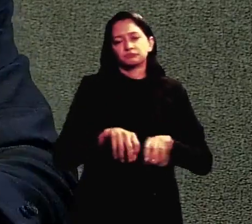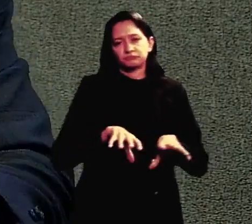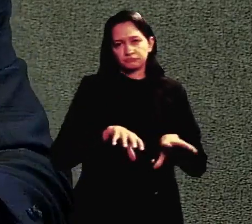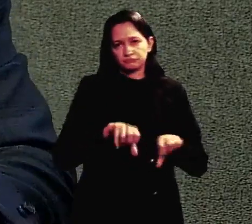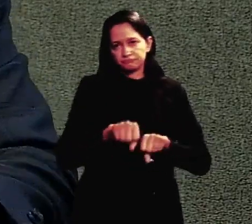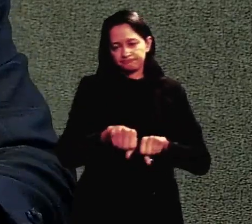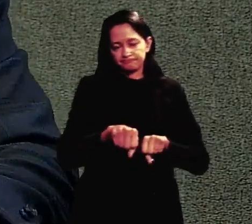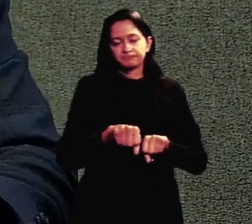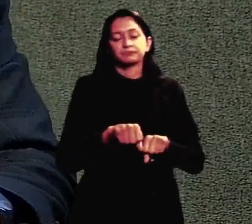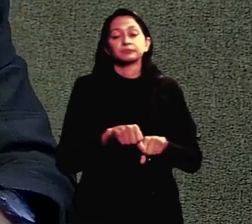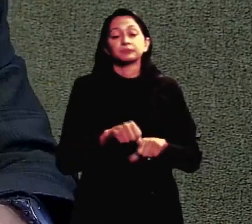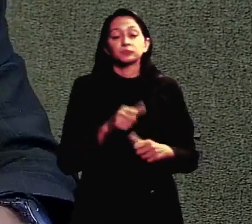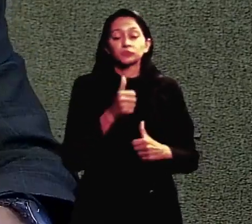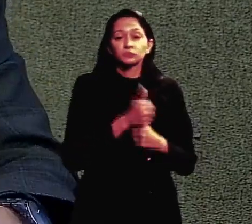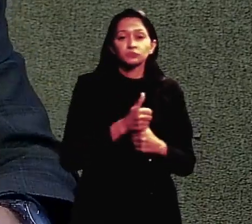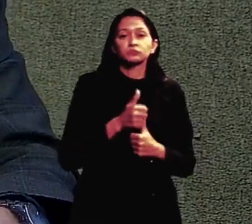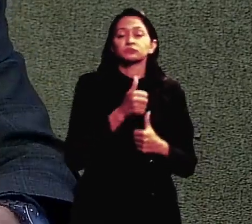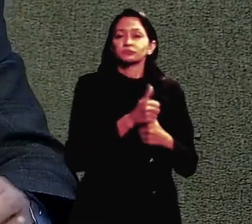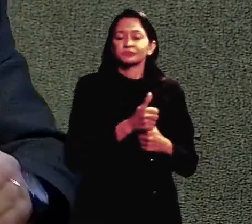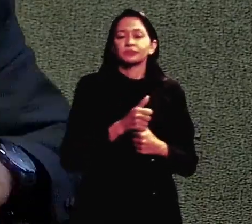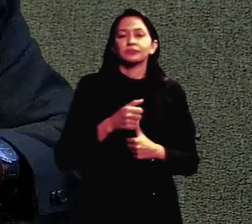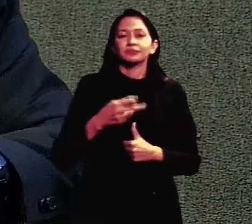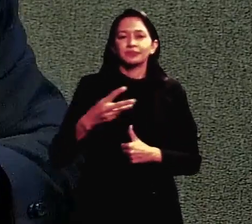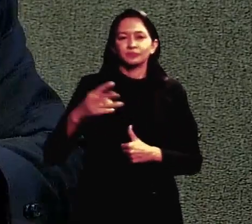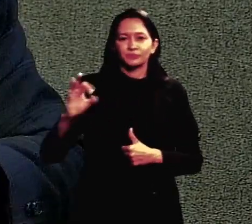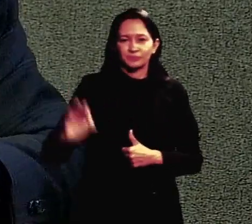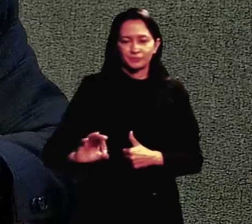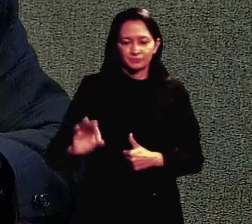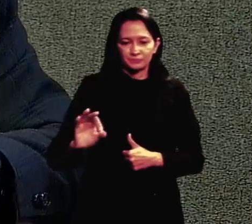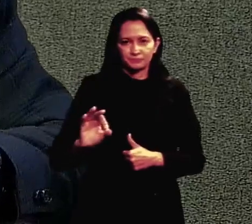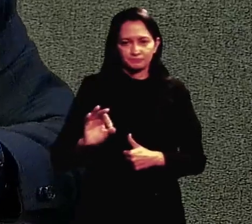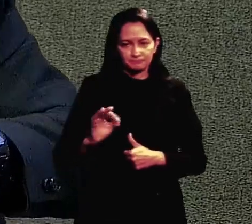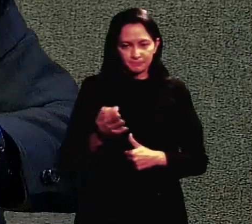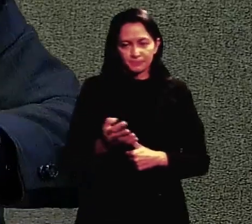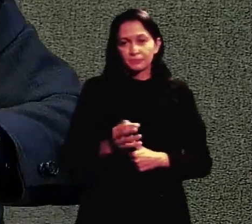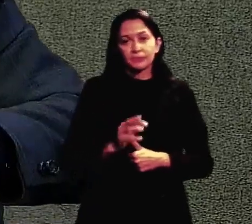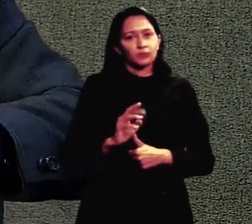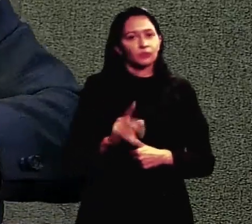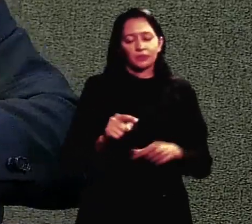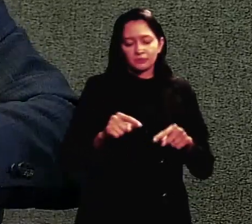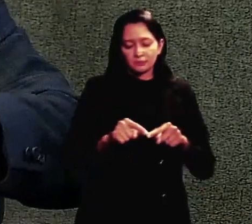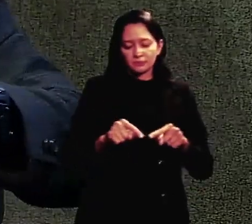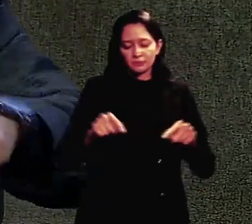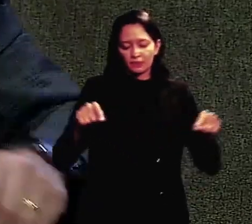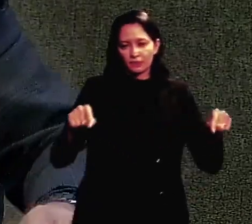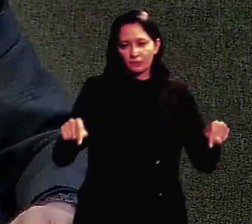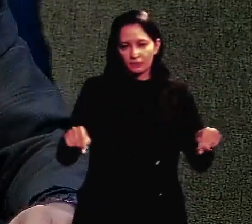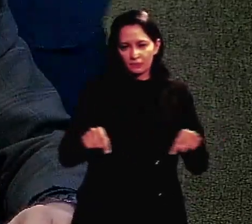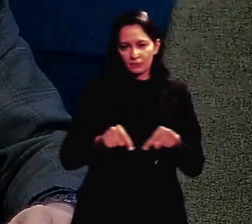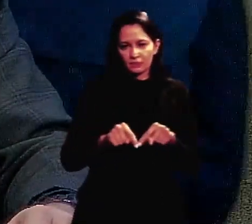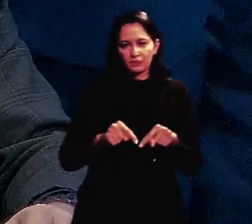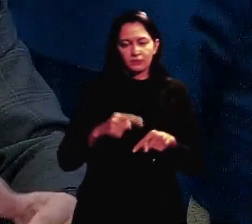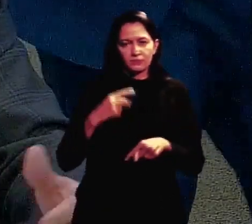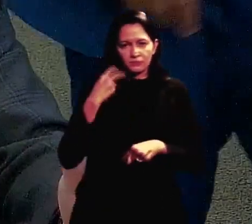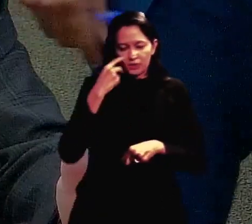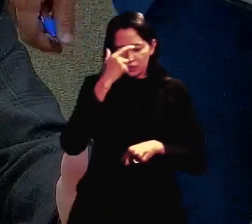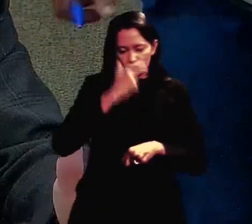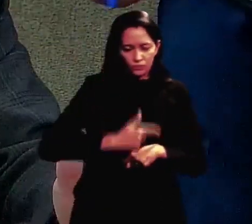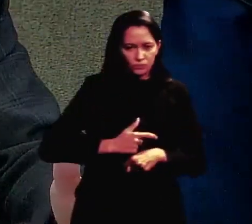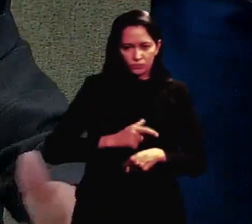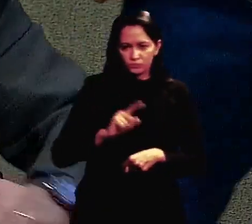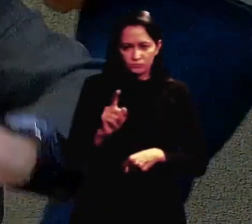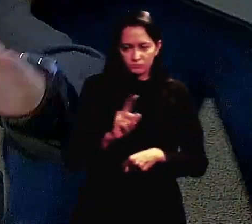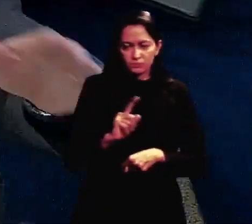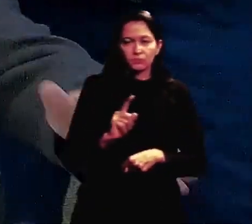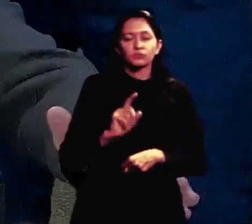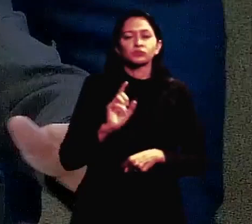substituídos até chegar nos 3%. Isso aqui não inclui gabinetes e nem lideranças partidárias, também para